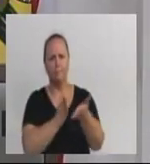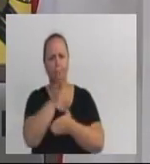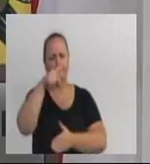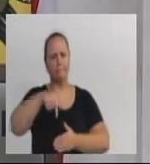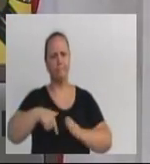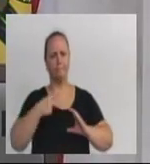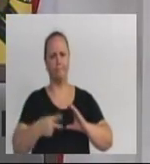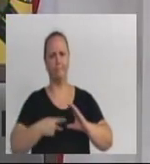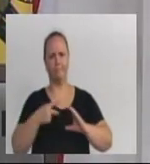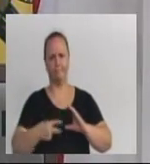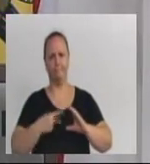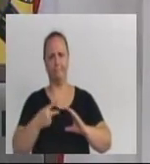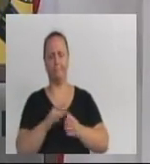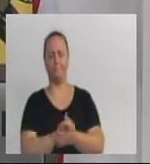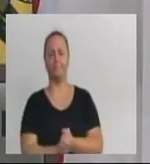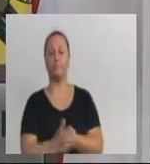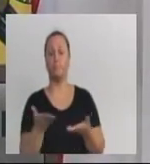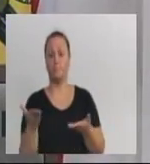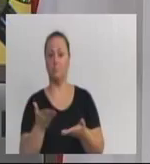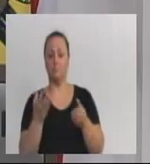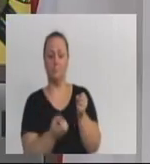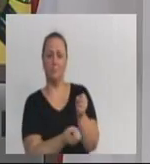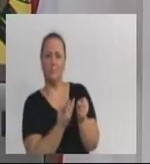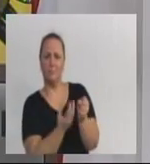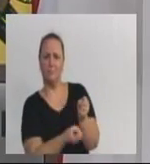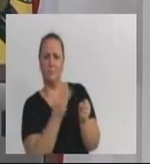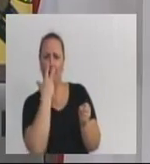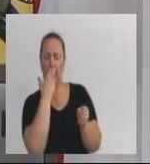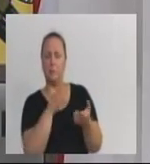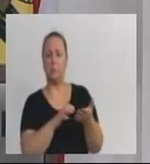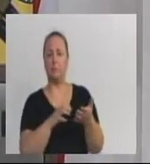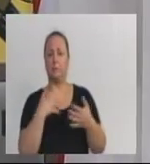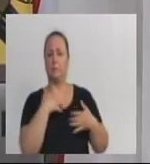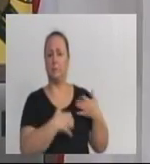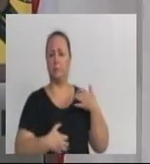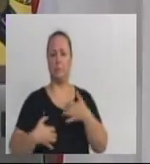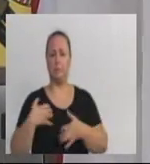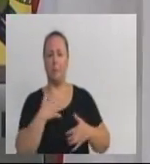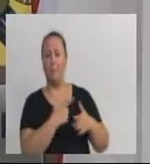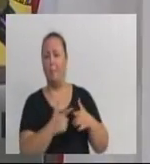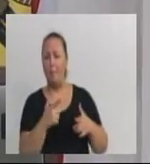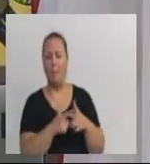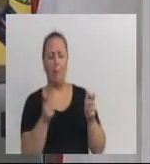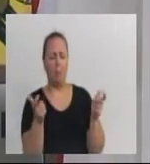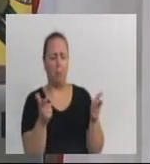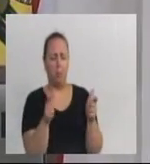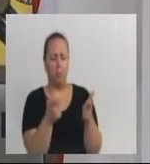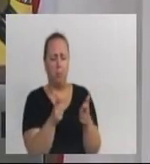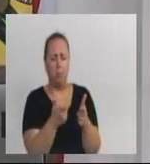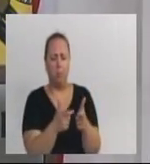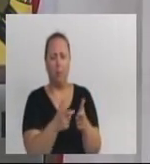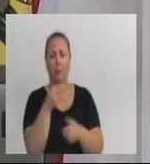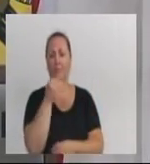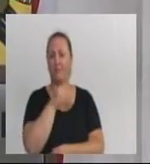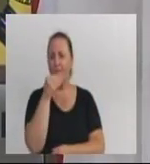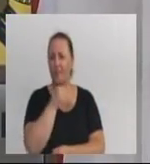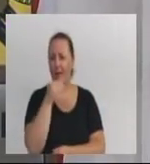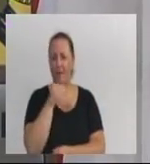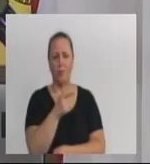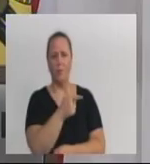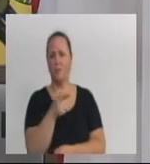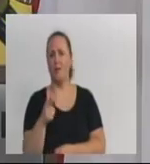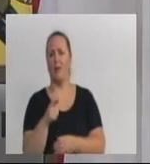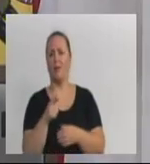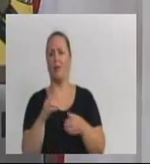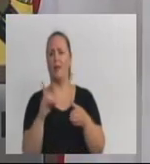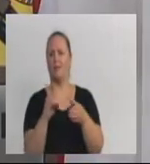hoje o Samai agoniza, tanto na estrutura de pessoal, quanto na estrutura de atendimento geral à nossa população.